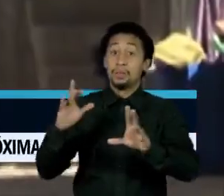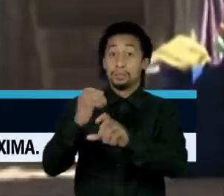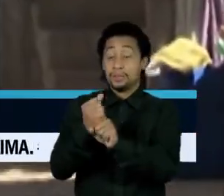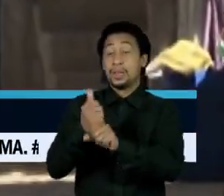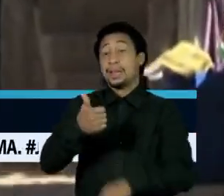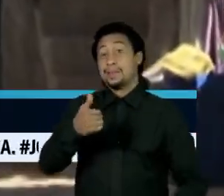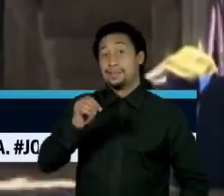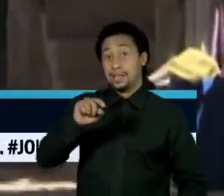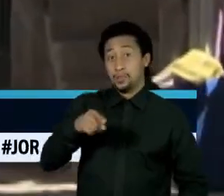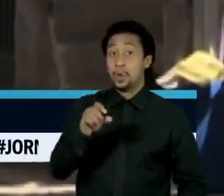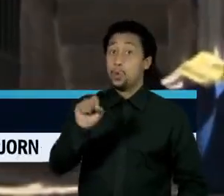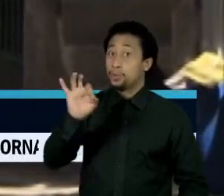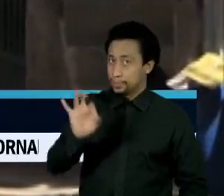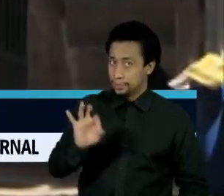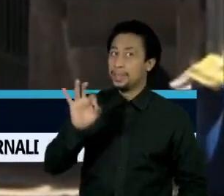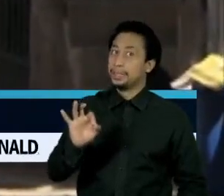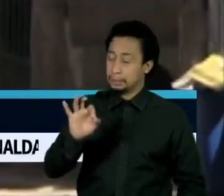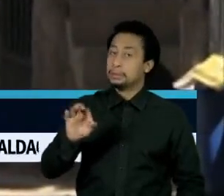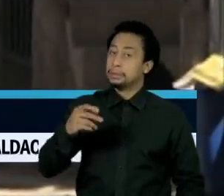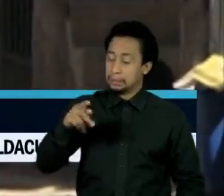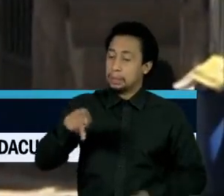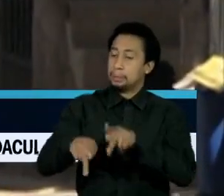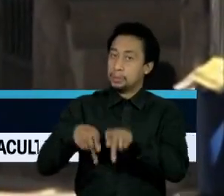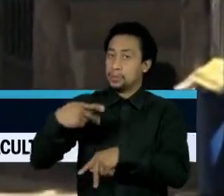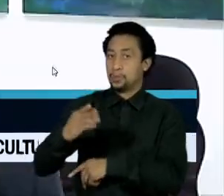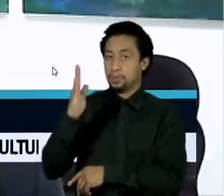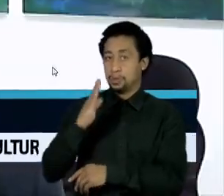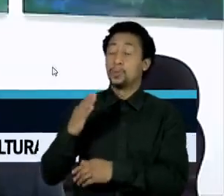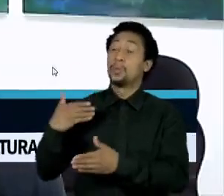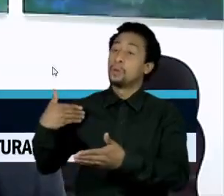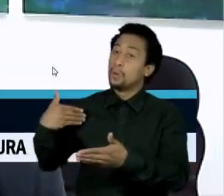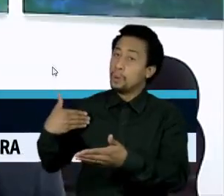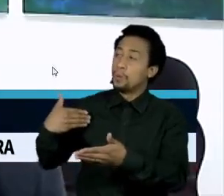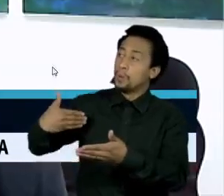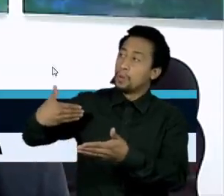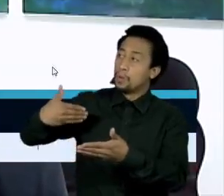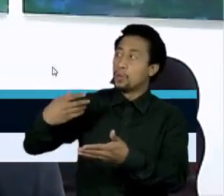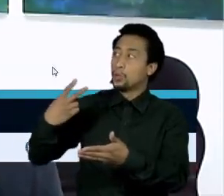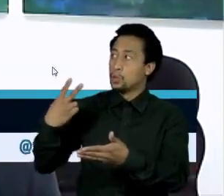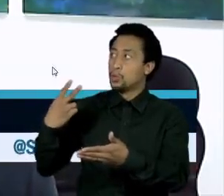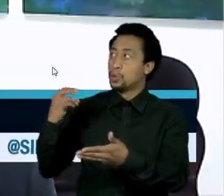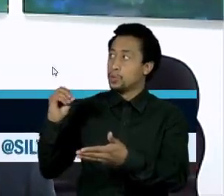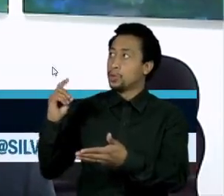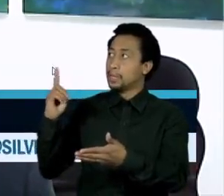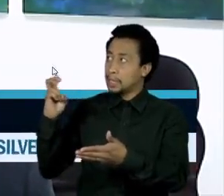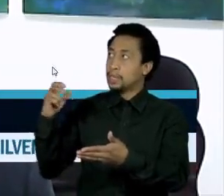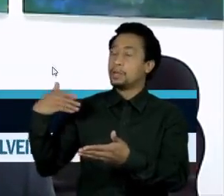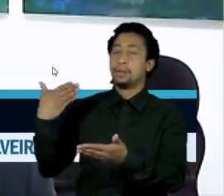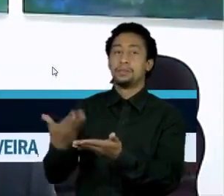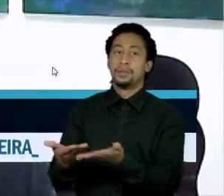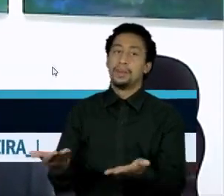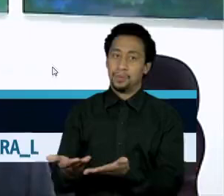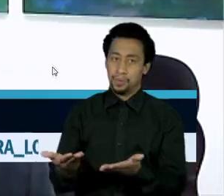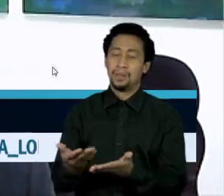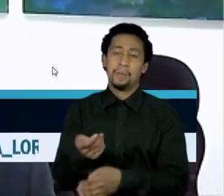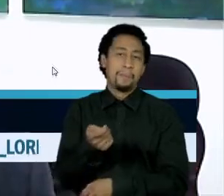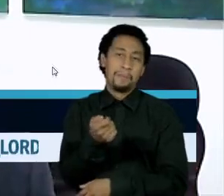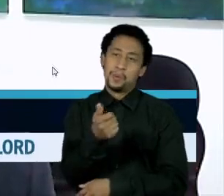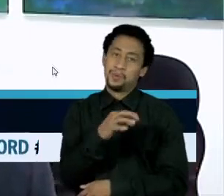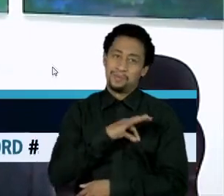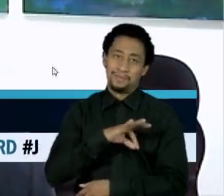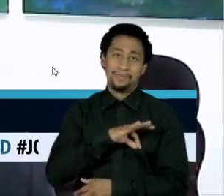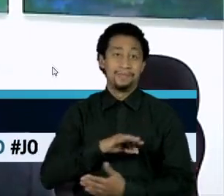população, um recorde desde que a série começou em 2015. Significa duas coisas. Primeiro, que você é pobre, você não tem o suficiente para